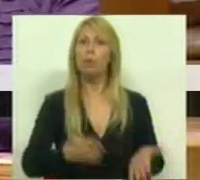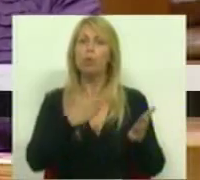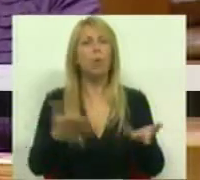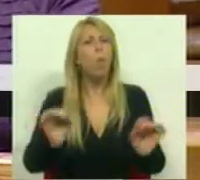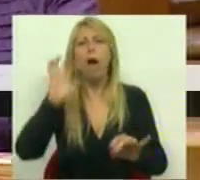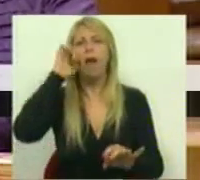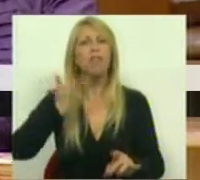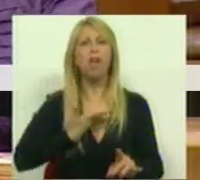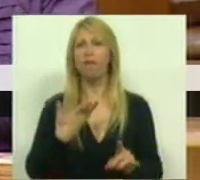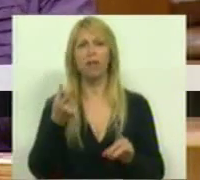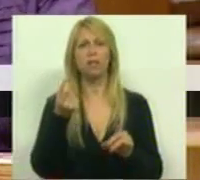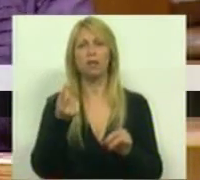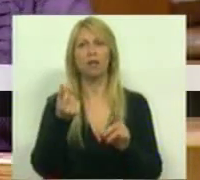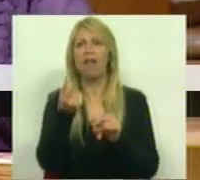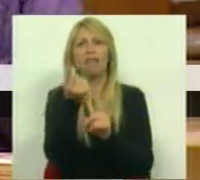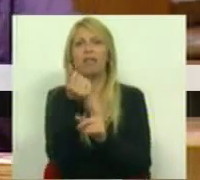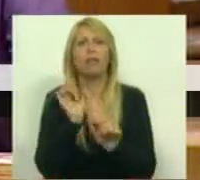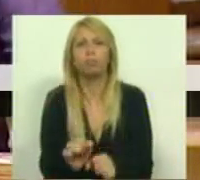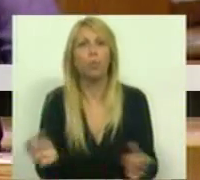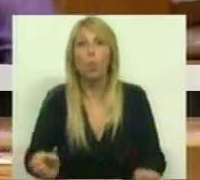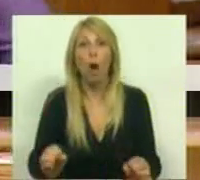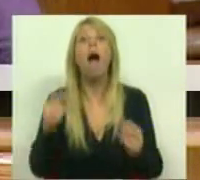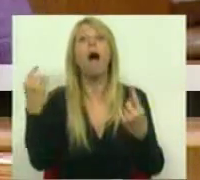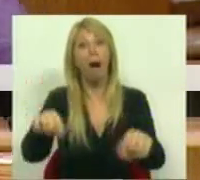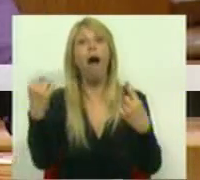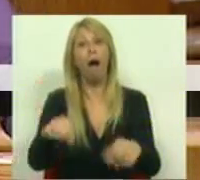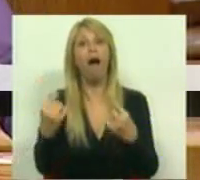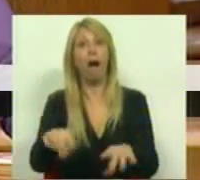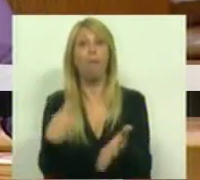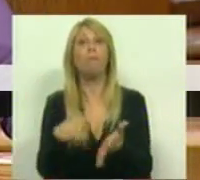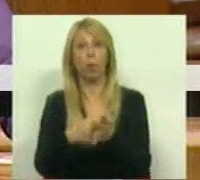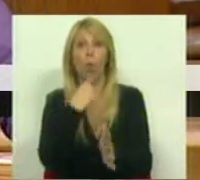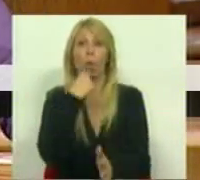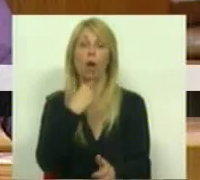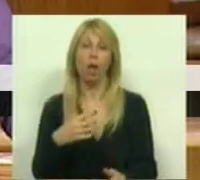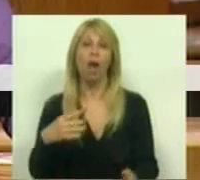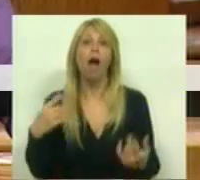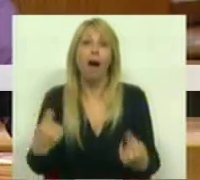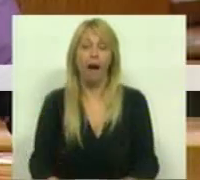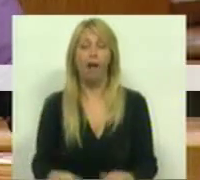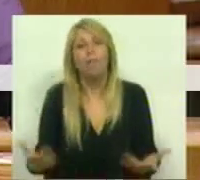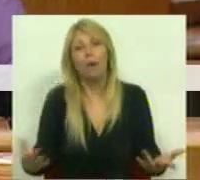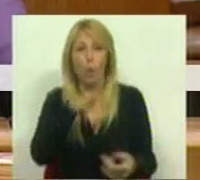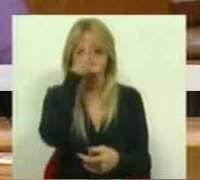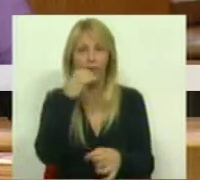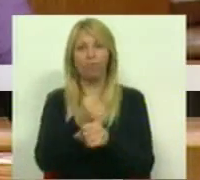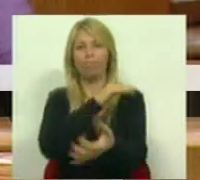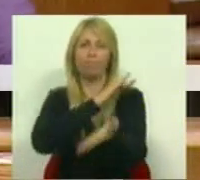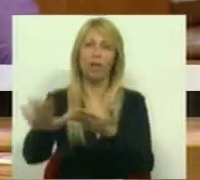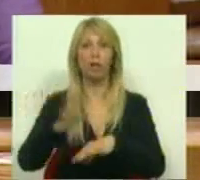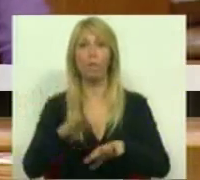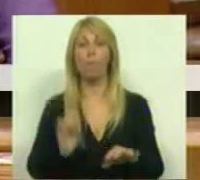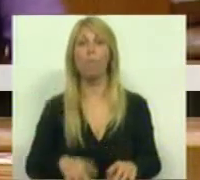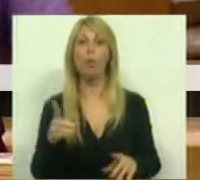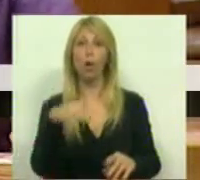tarifário. Existem, isso sim, rendas excessivas. Mas sobre essas rendas o Governo nada faz. Vai